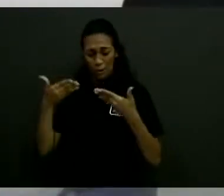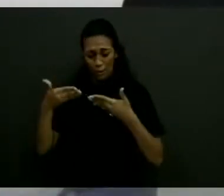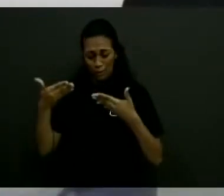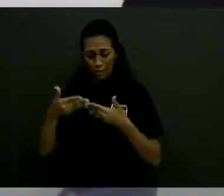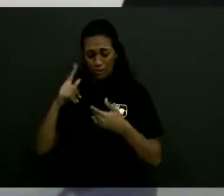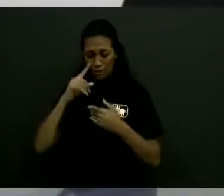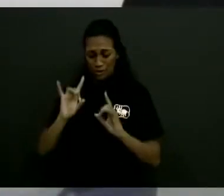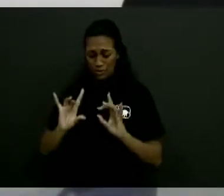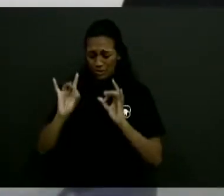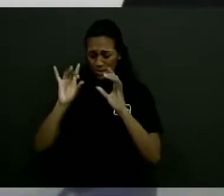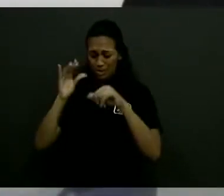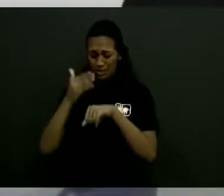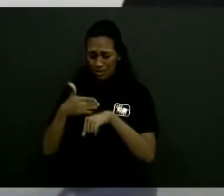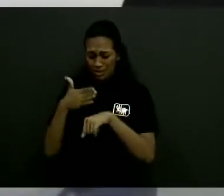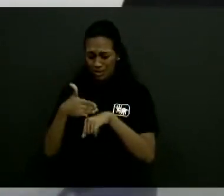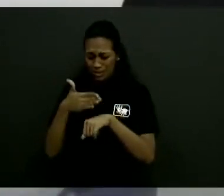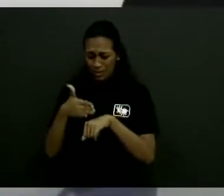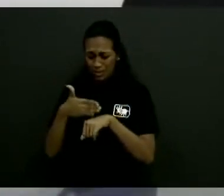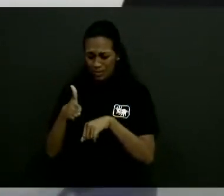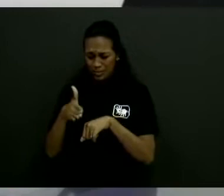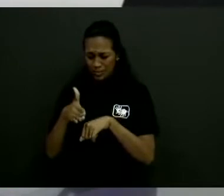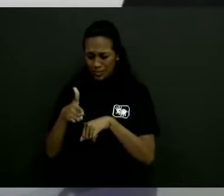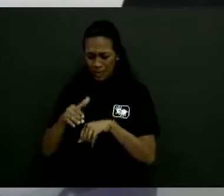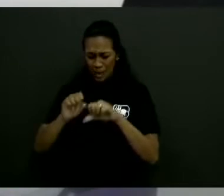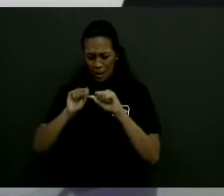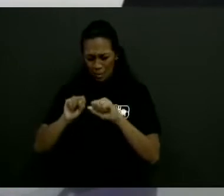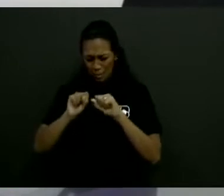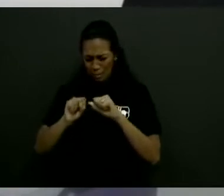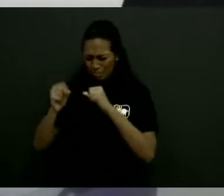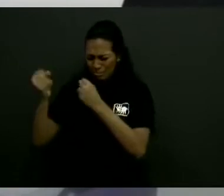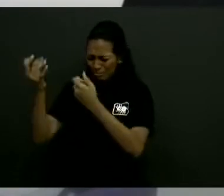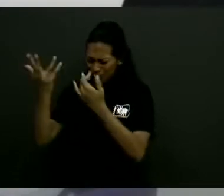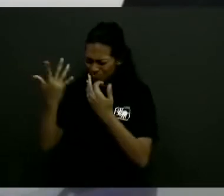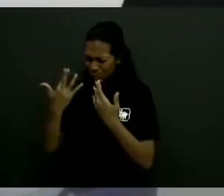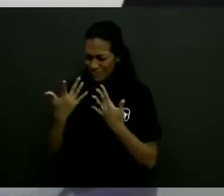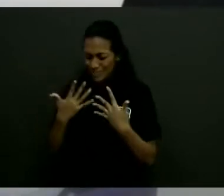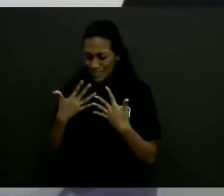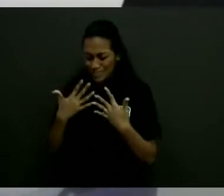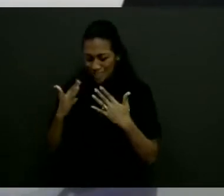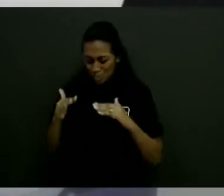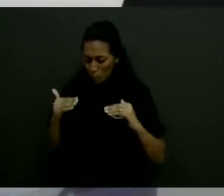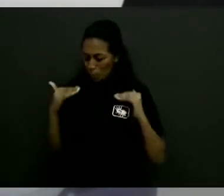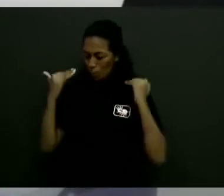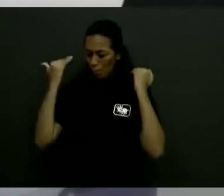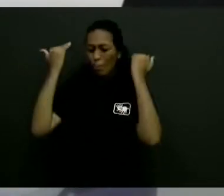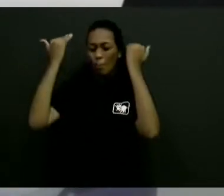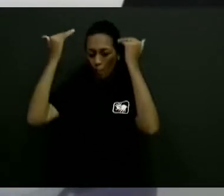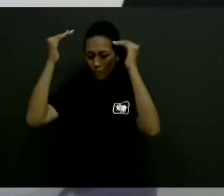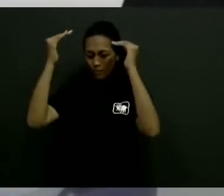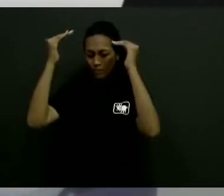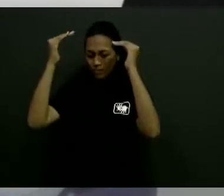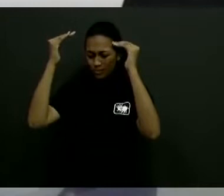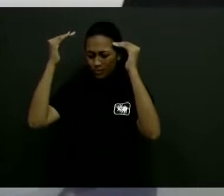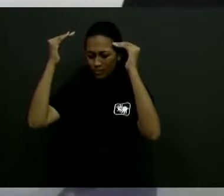treinamento, and today in our training, o Senhor possa nos abençoar de uma maneira extraordinária. We ask you, Lord, to bless